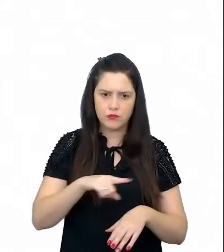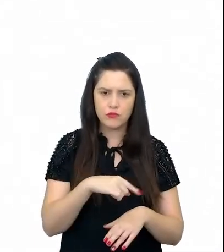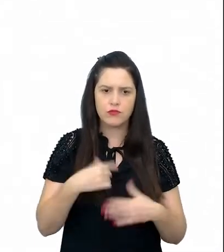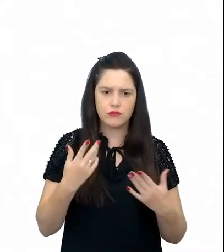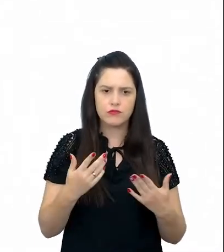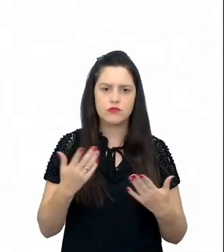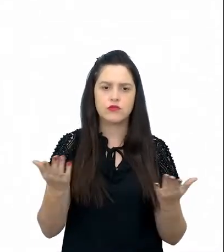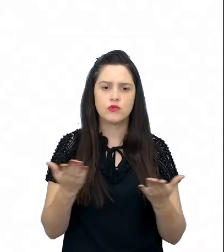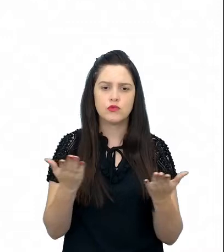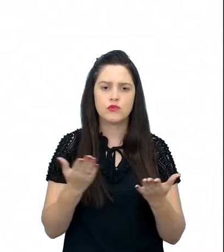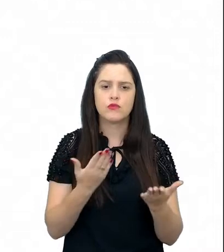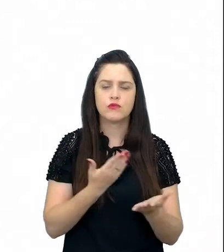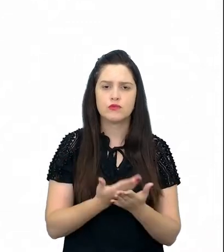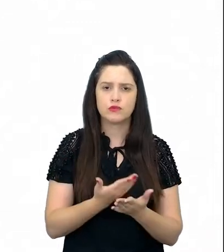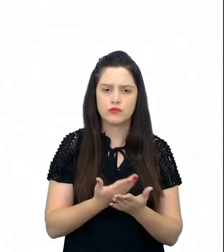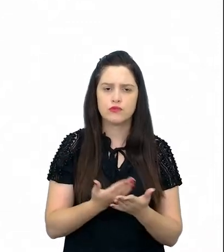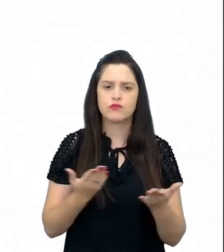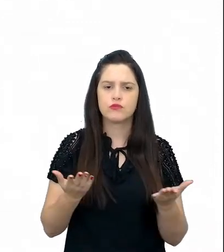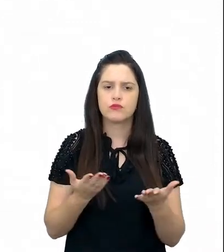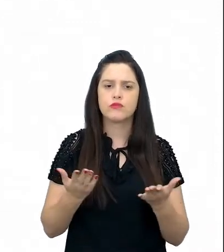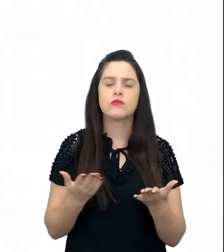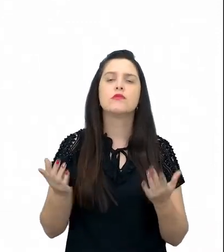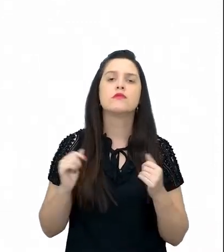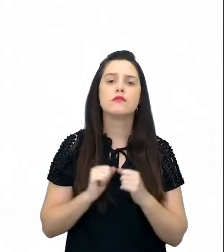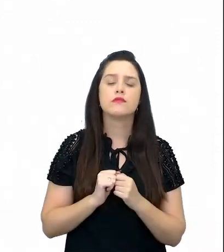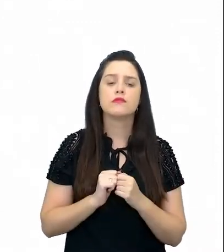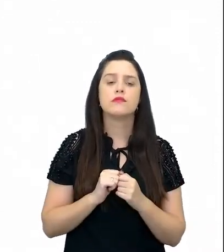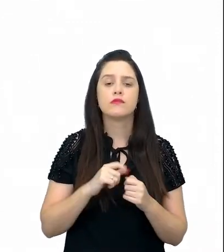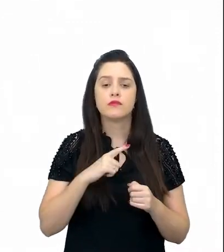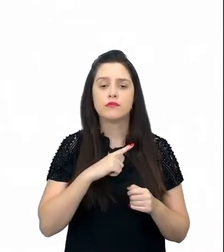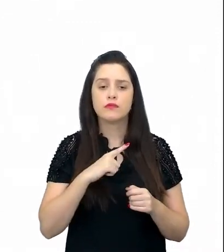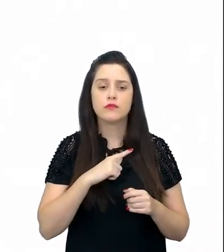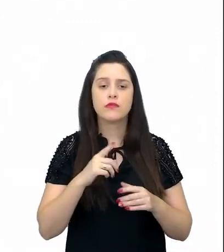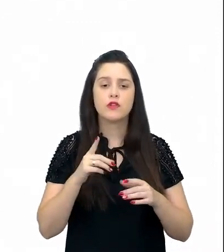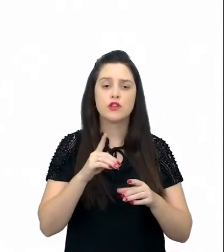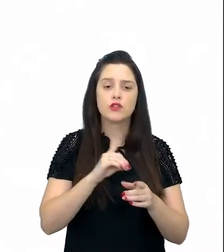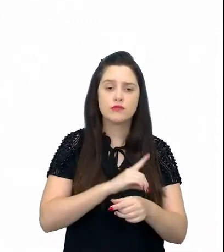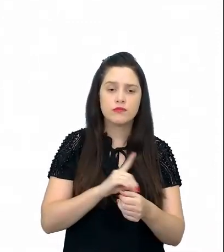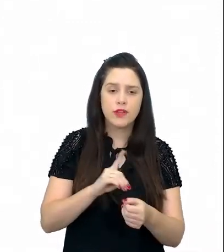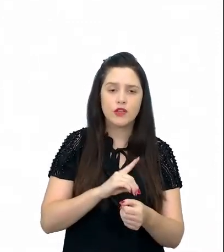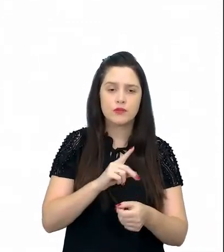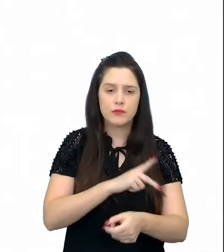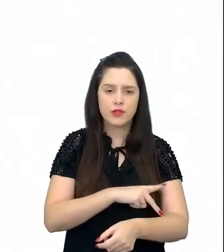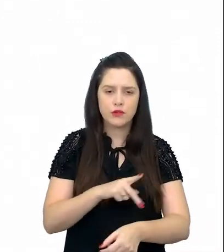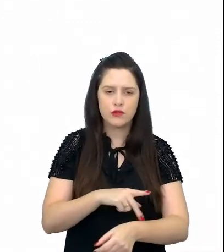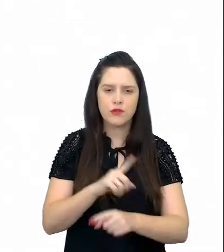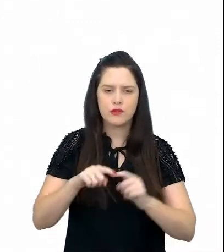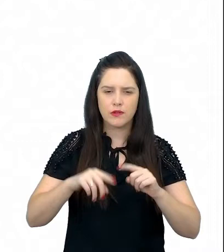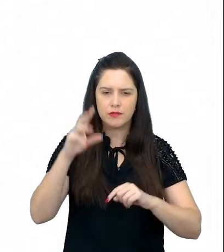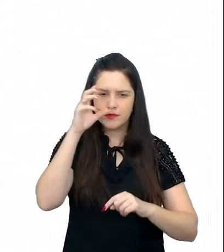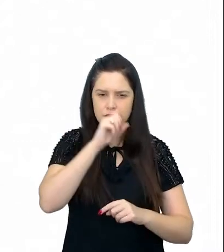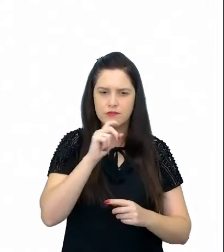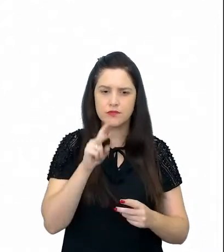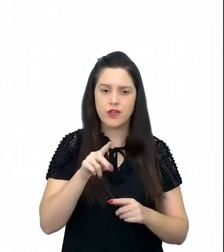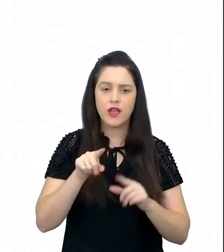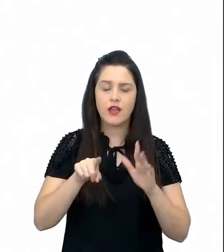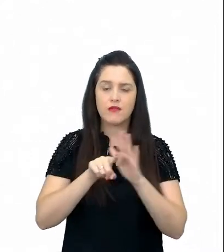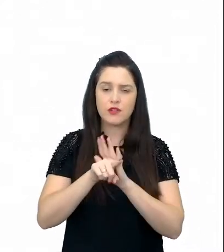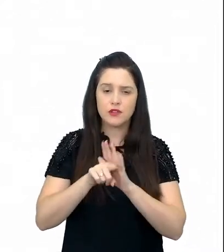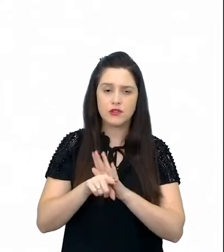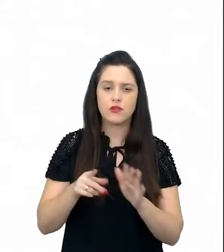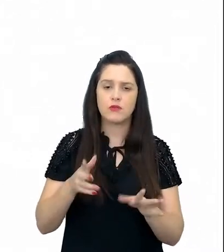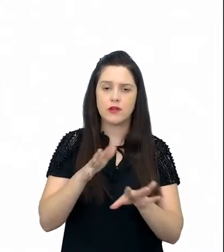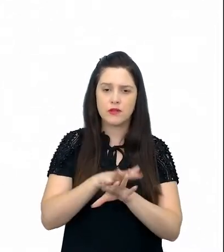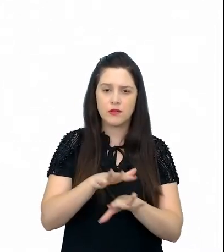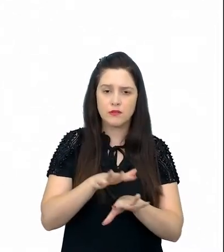está trabalhando hoje. Segundo momento, vai ser uma análise da estrutura didática e pedagógica do material Aprender Sempre, da investigação matemática.